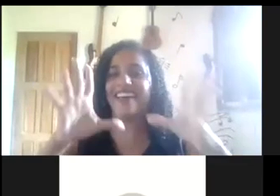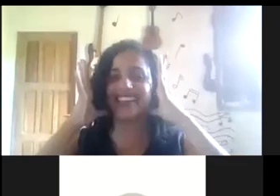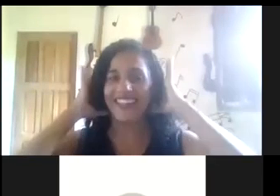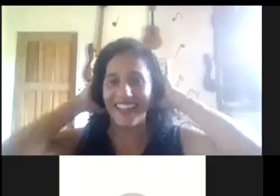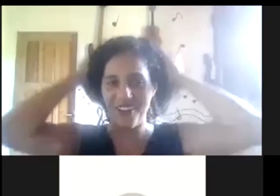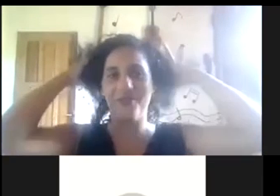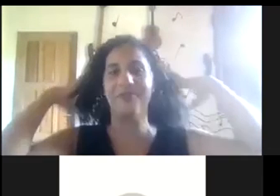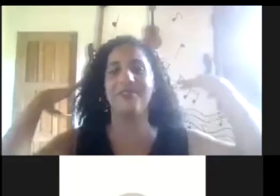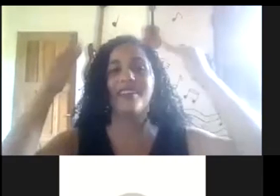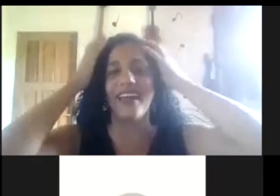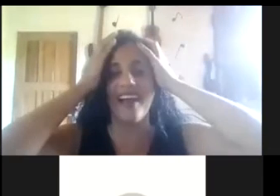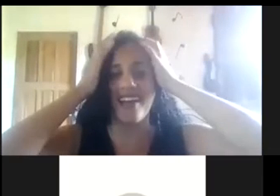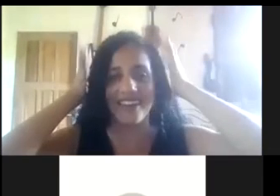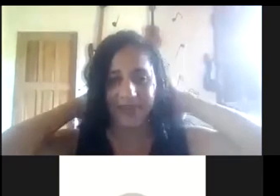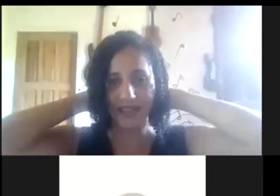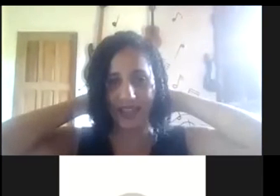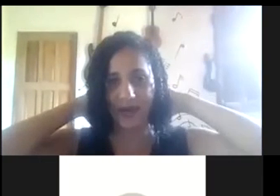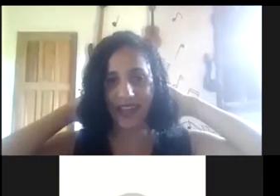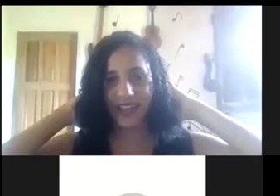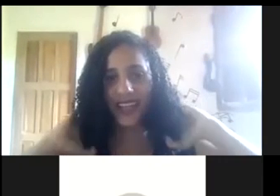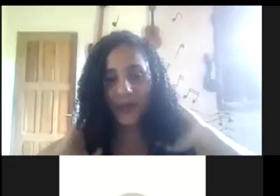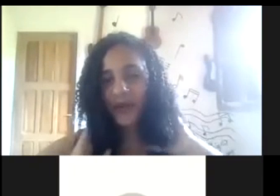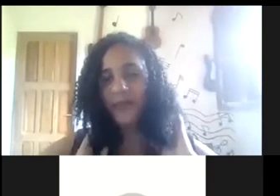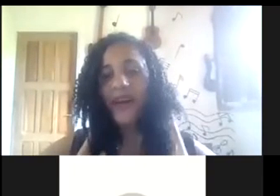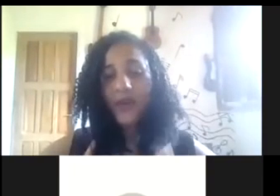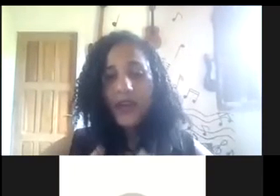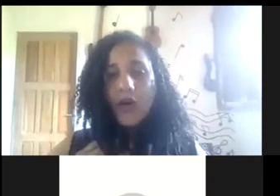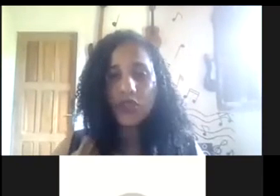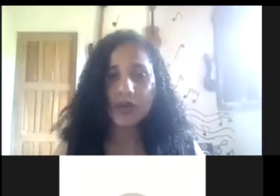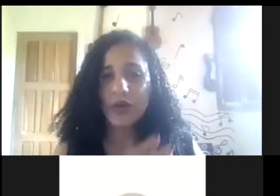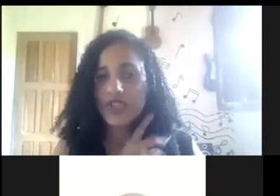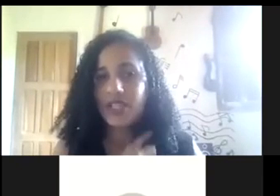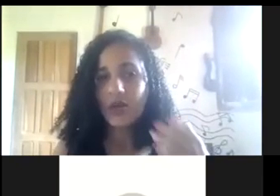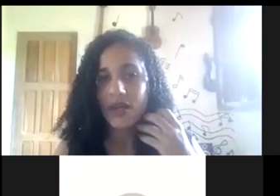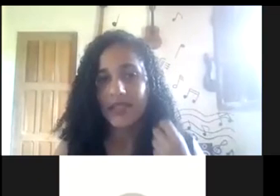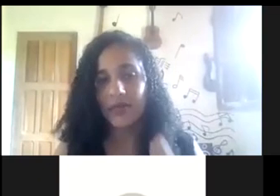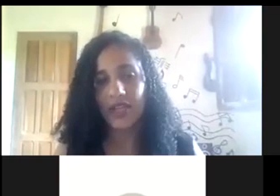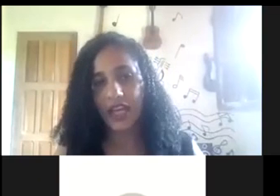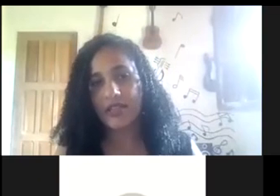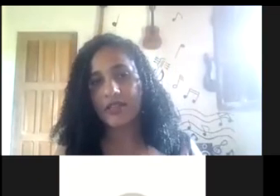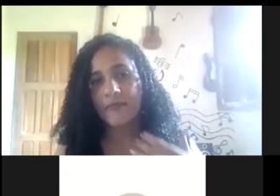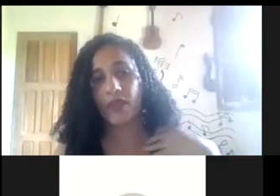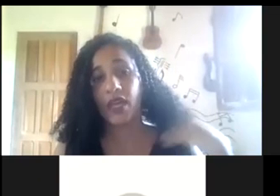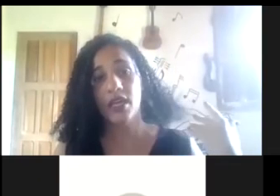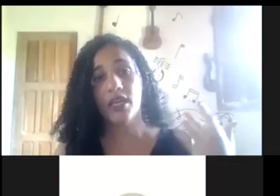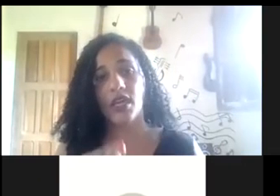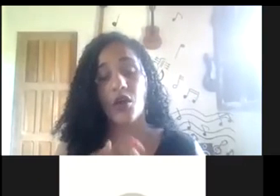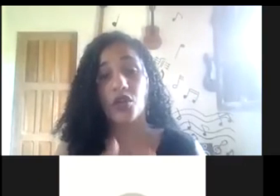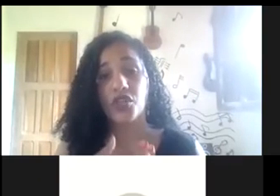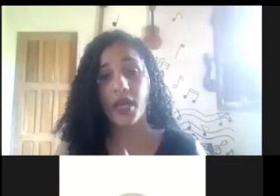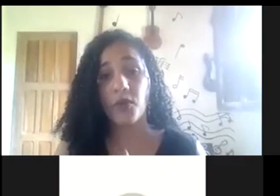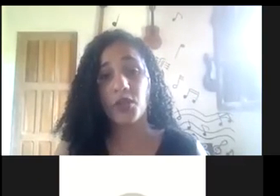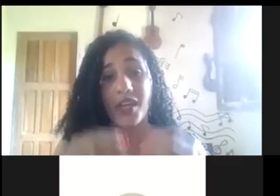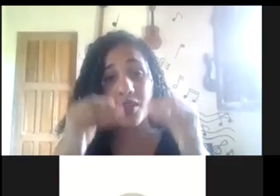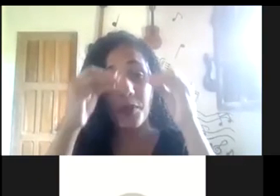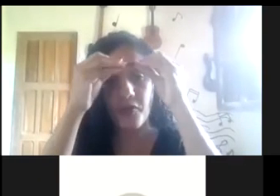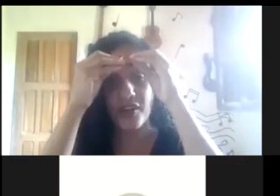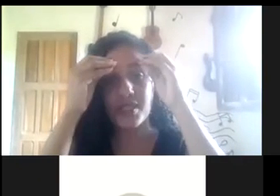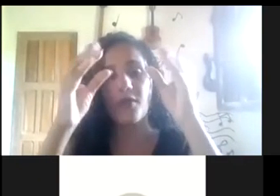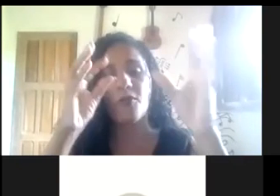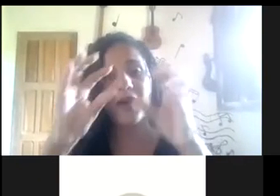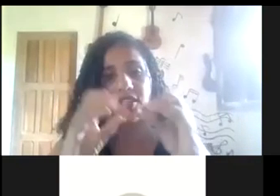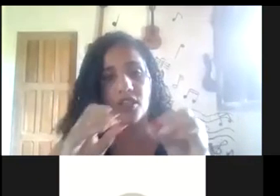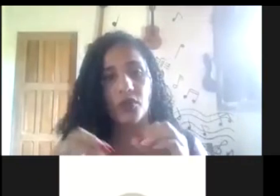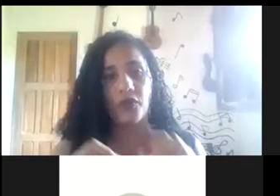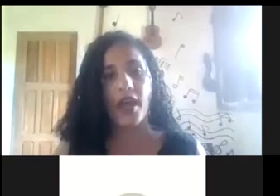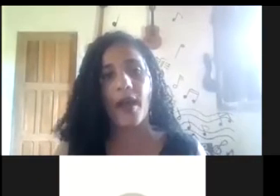peraí, não sei não. Vamos tentar aí manter um equilíbrio. Mas foi ótimo. Eu gostei da atuação deles. Eu gostei muito porque deu para